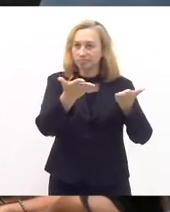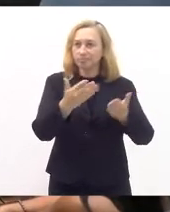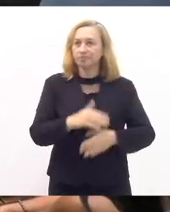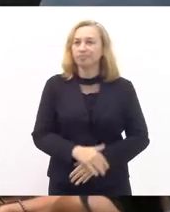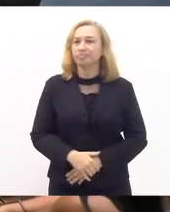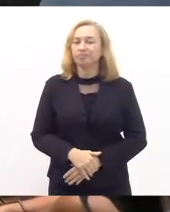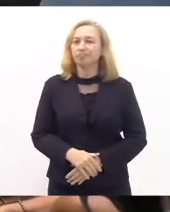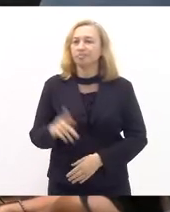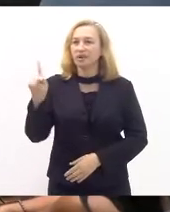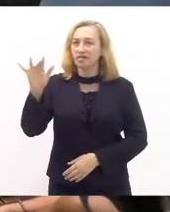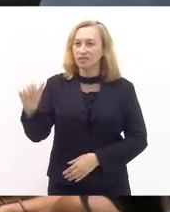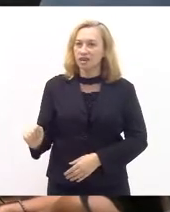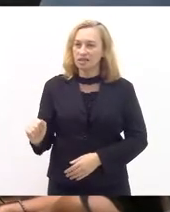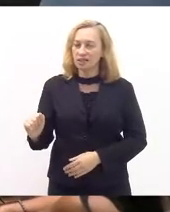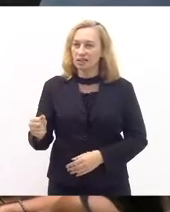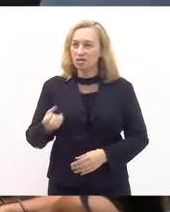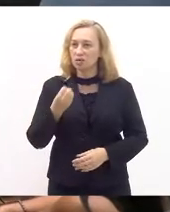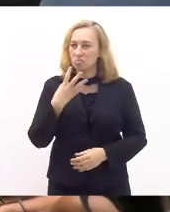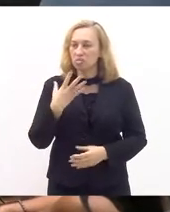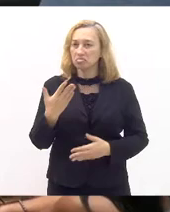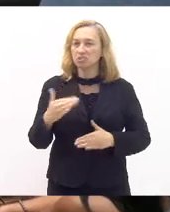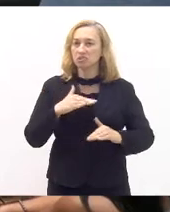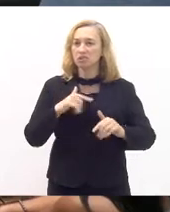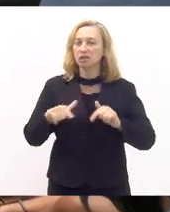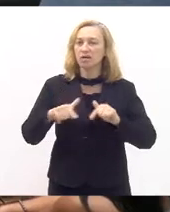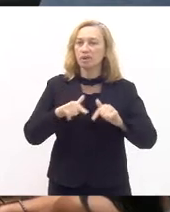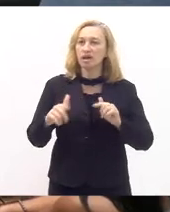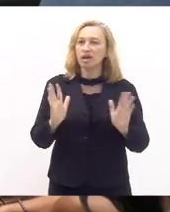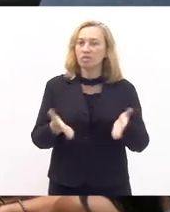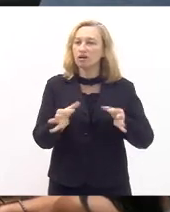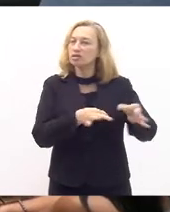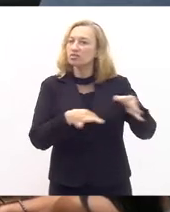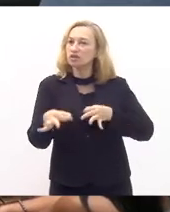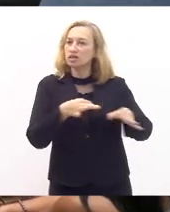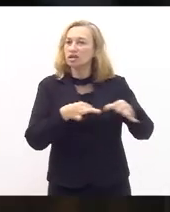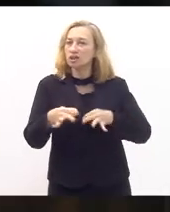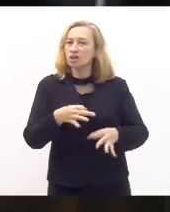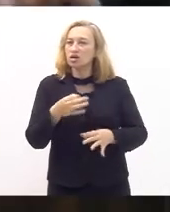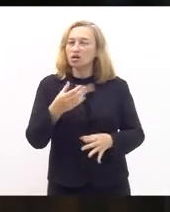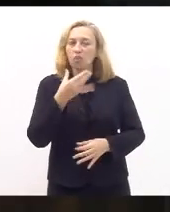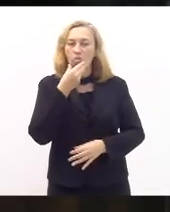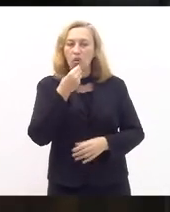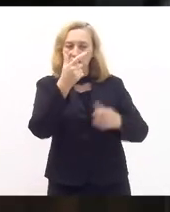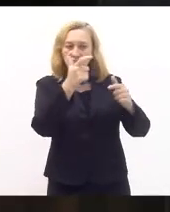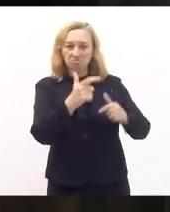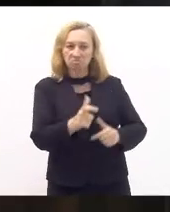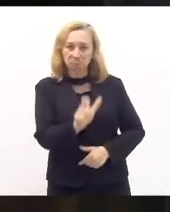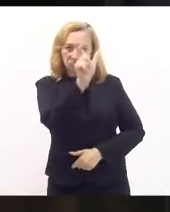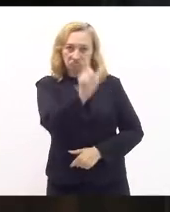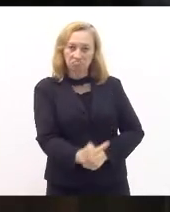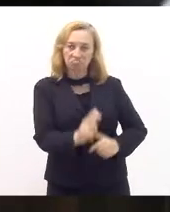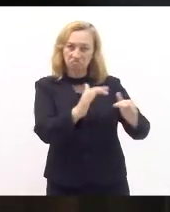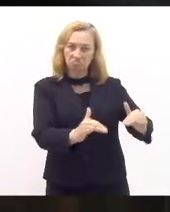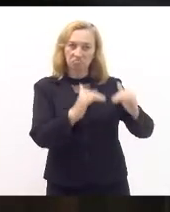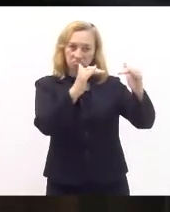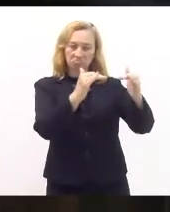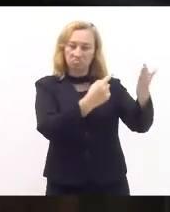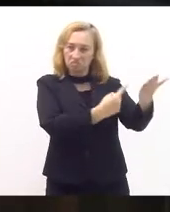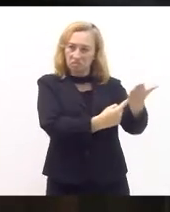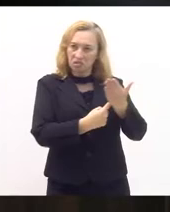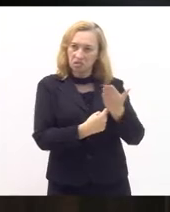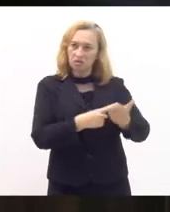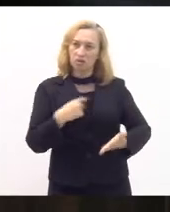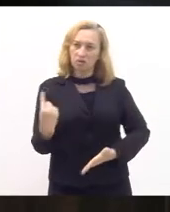na Fazenda e está dando um show no planejamento. Só um homem à sua altura para ajudar ao